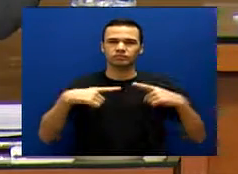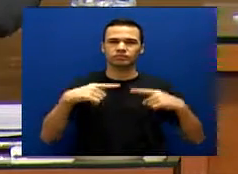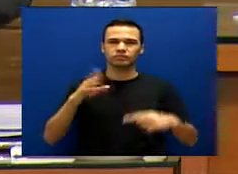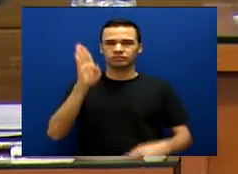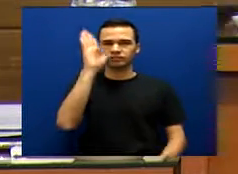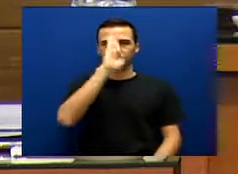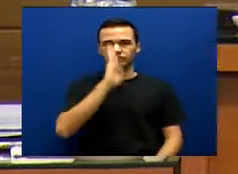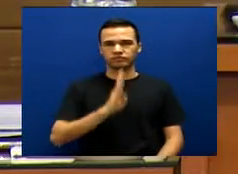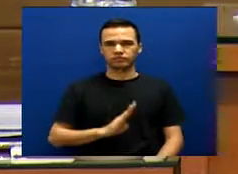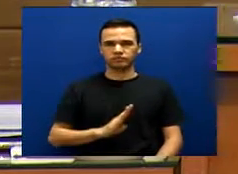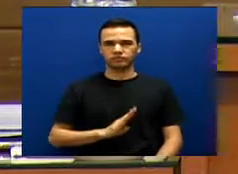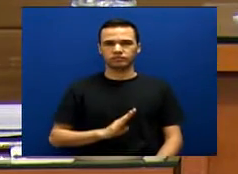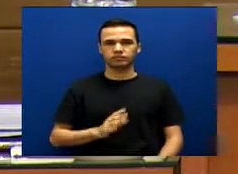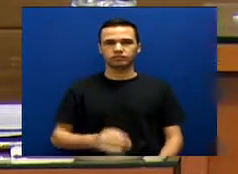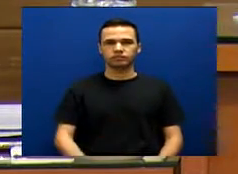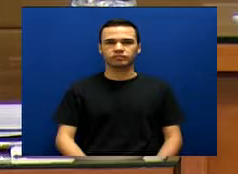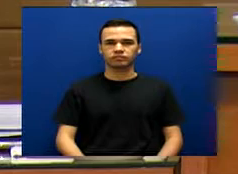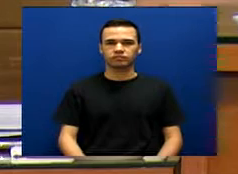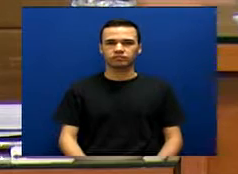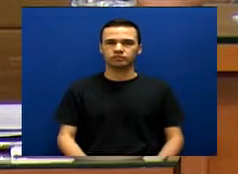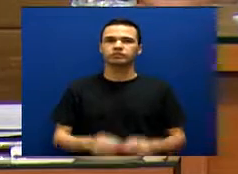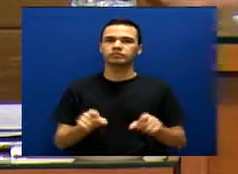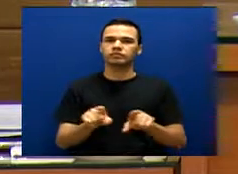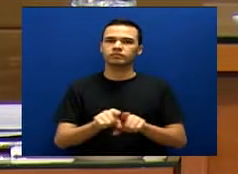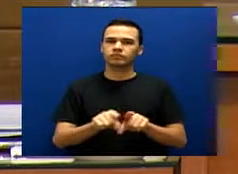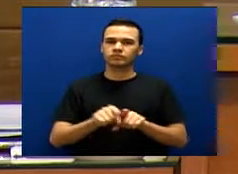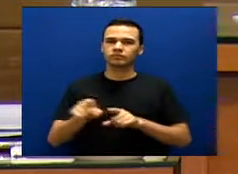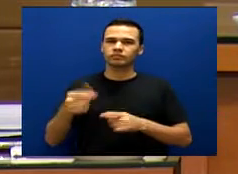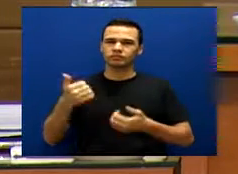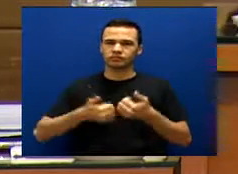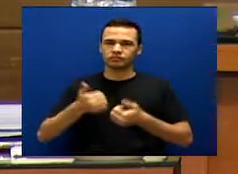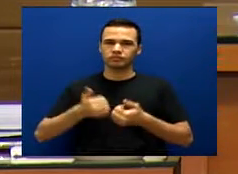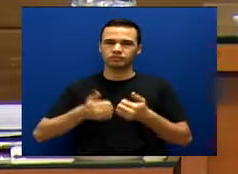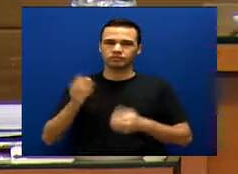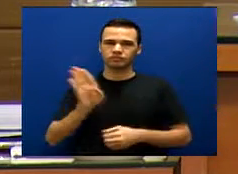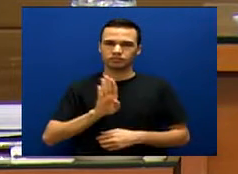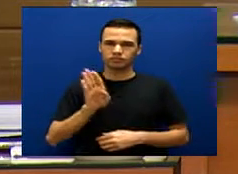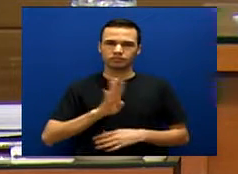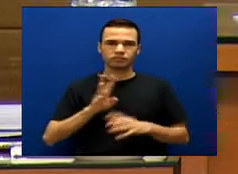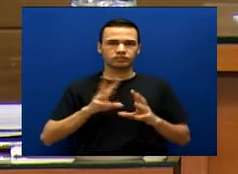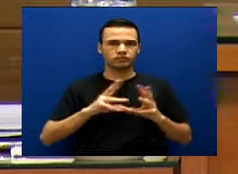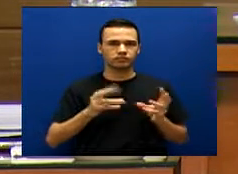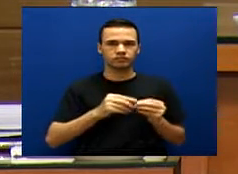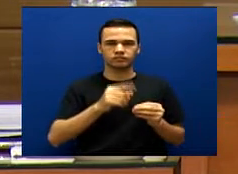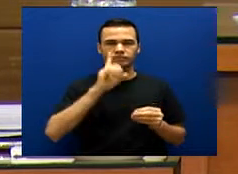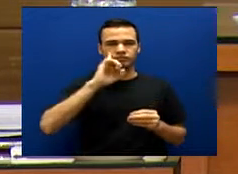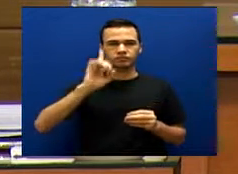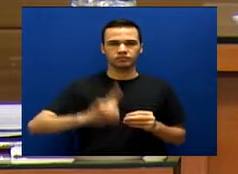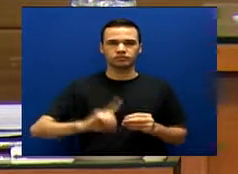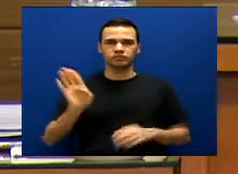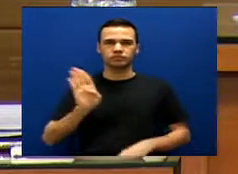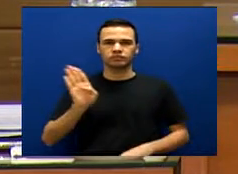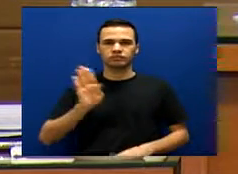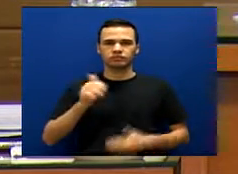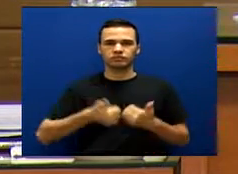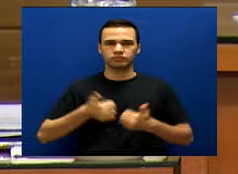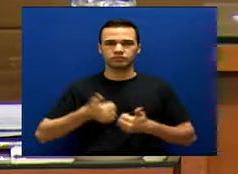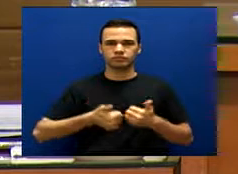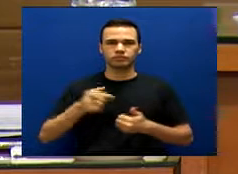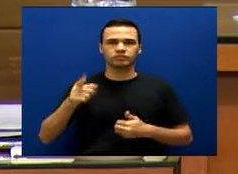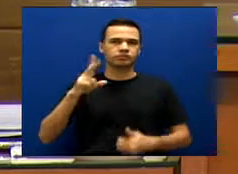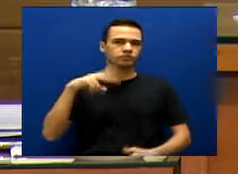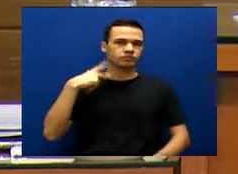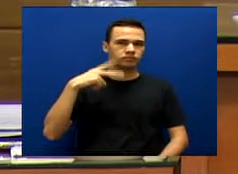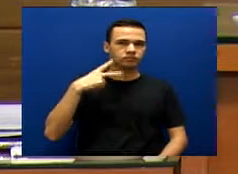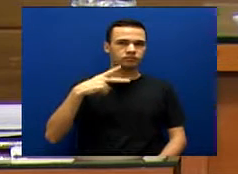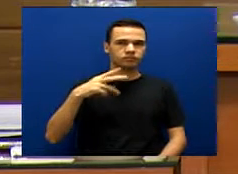Brasileiro, né? Esse estende-se ao Esporte Clube São Bento e também a toda a diretoria do Esporte Clube São Bento,